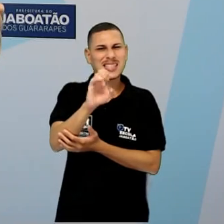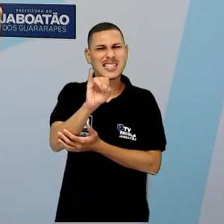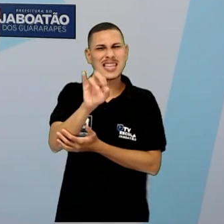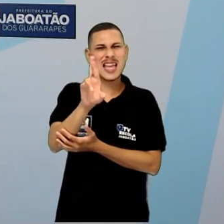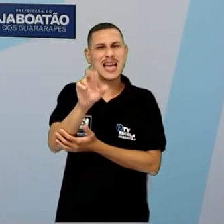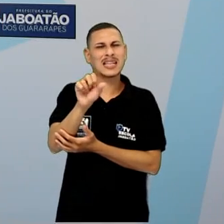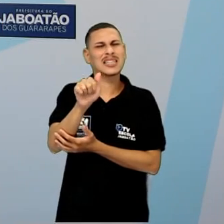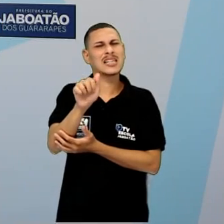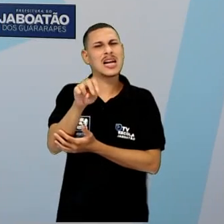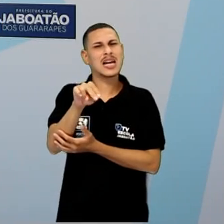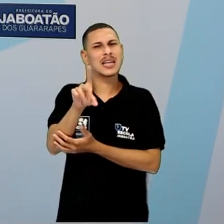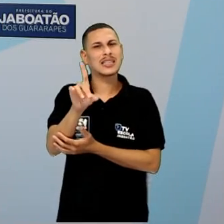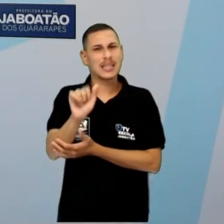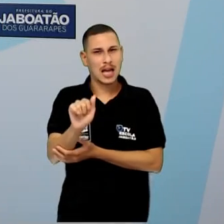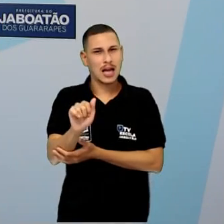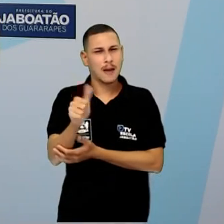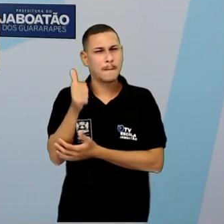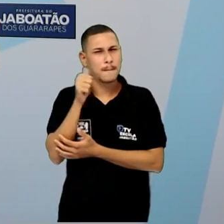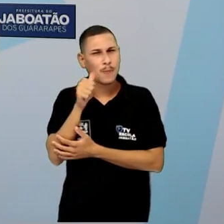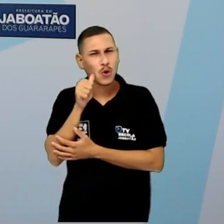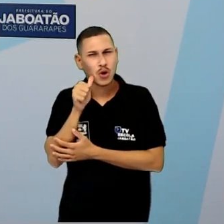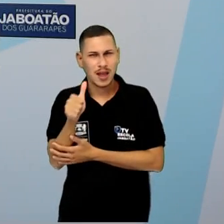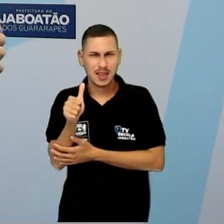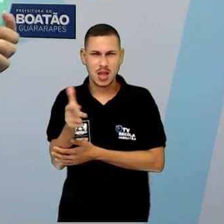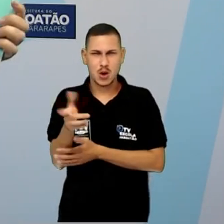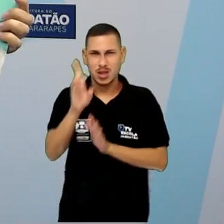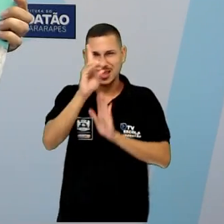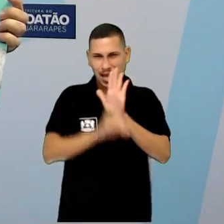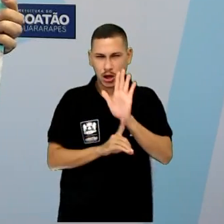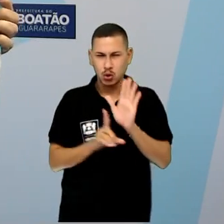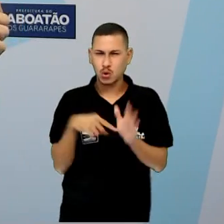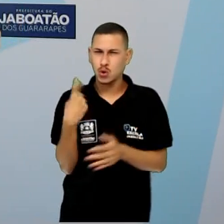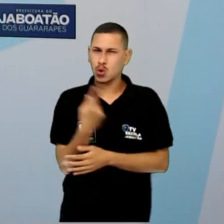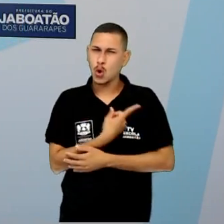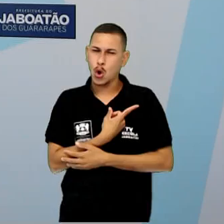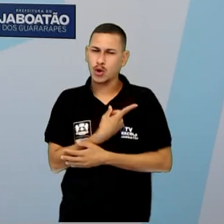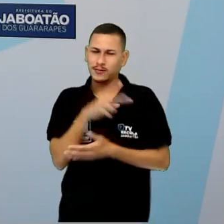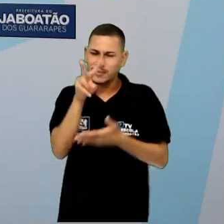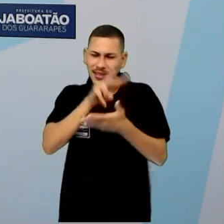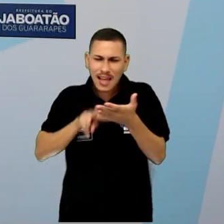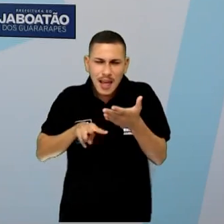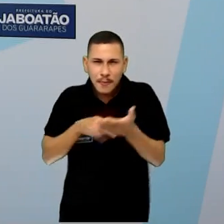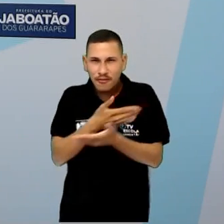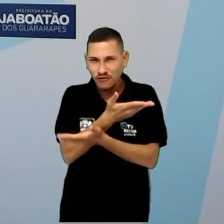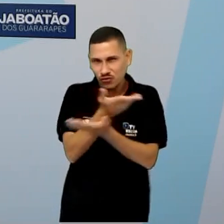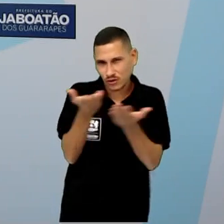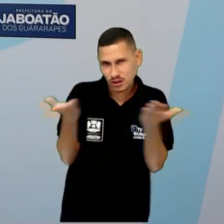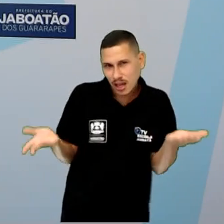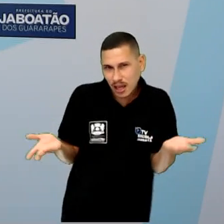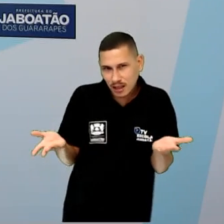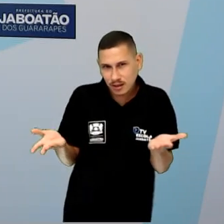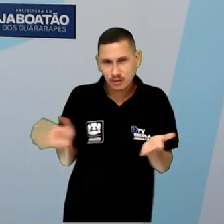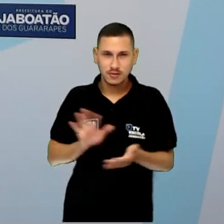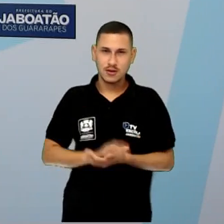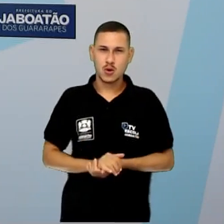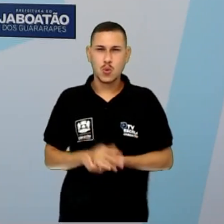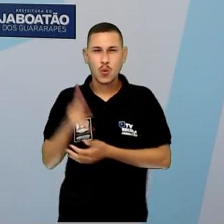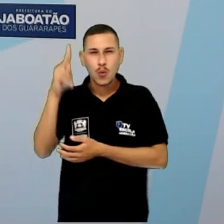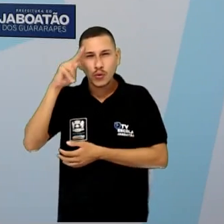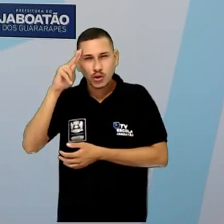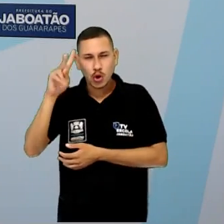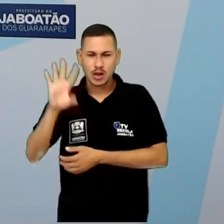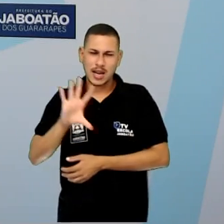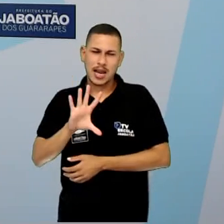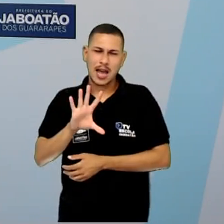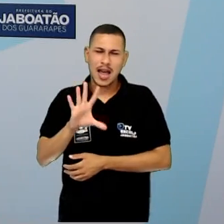Carol gentilmente cedeu o direito para a gente ler aqui para vocês. As ilustrações são da Juliana Basile e é uma história linda